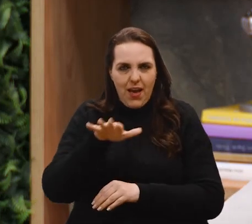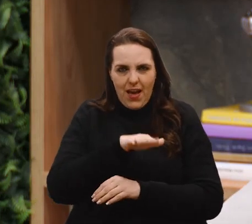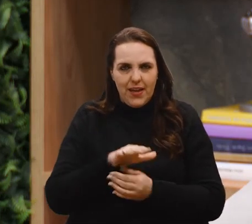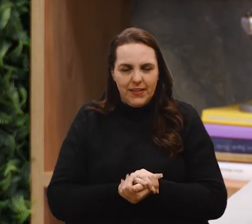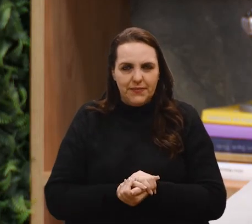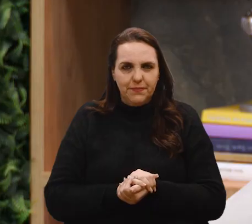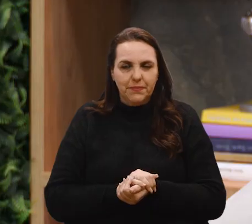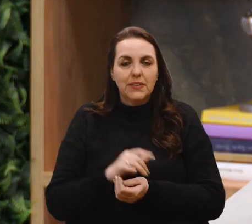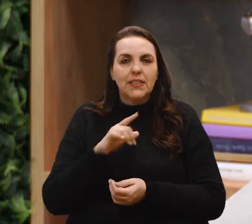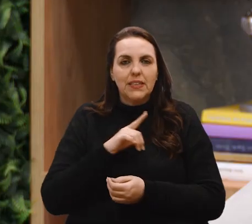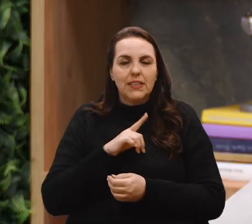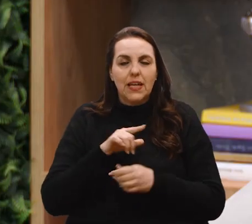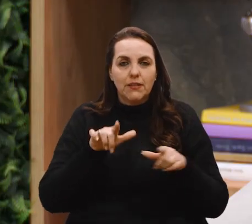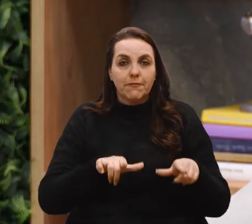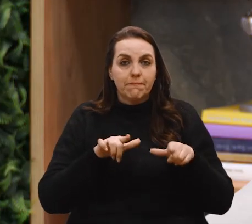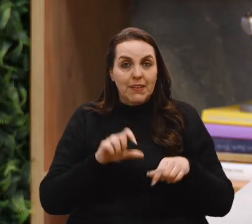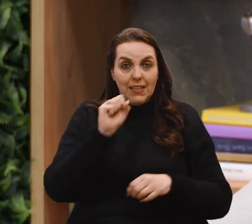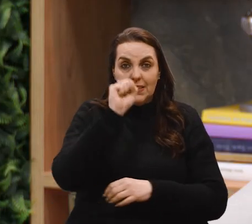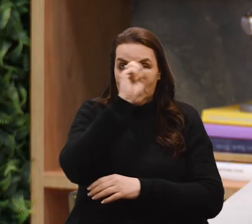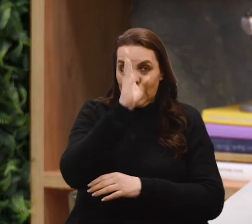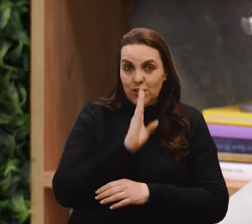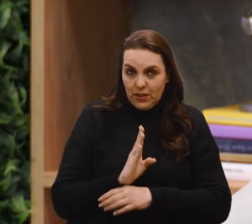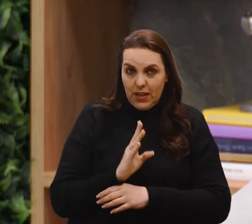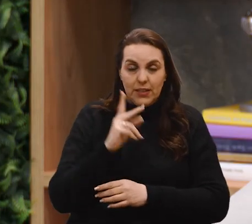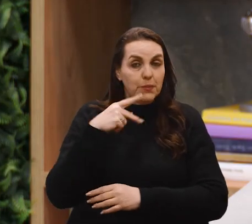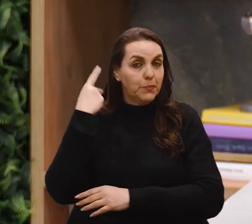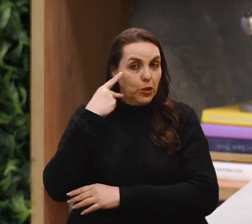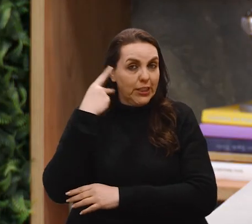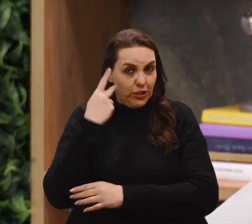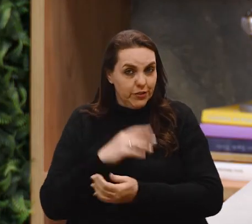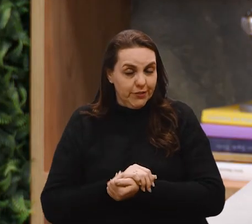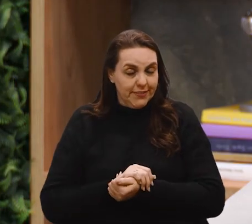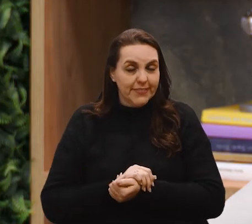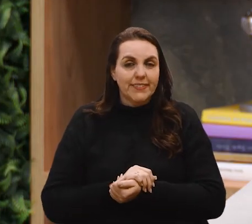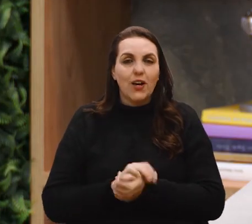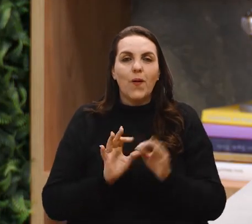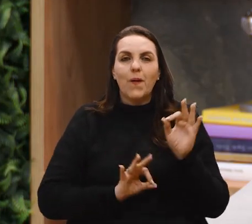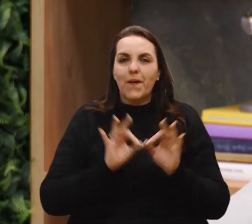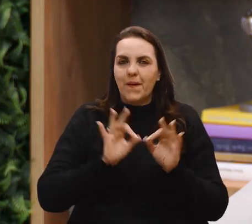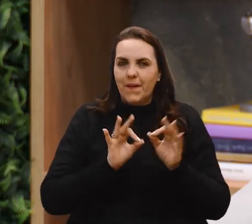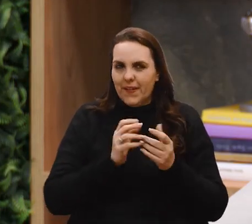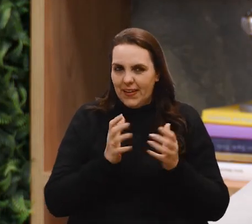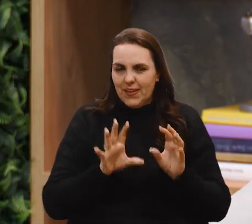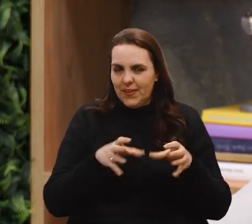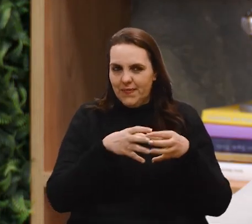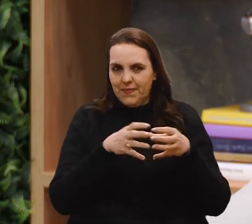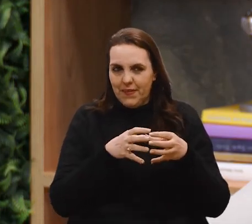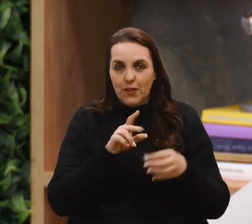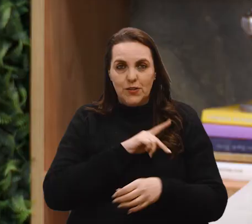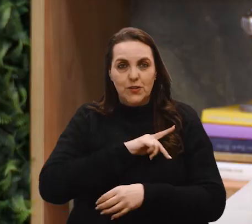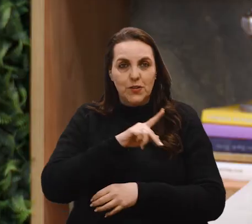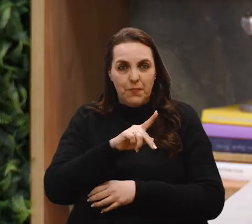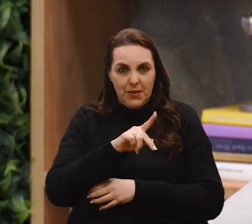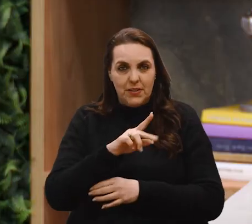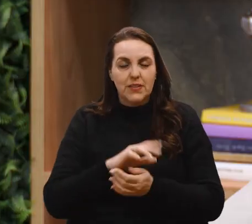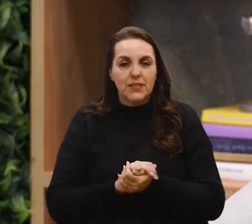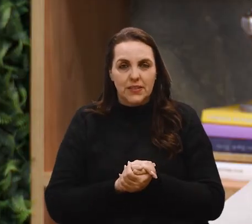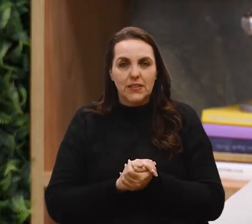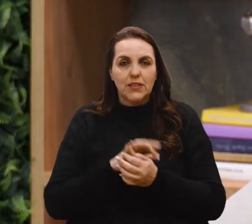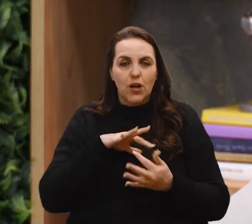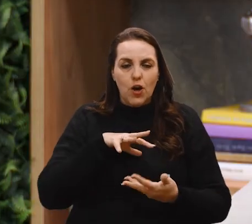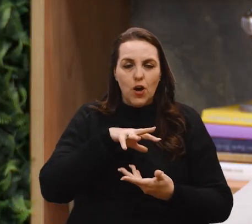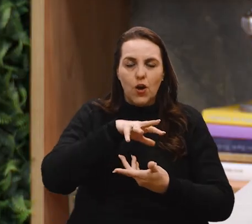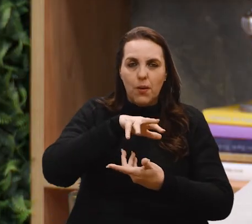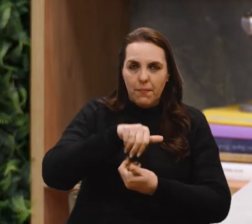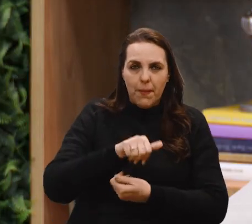vários títulos que são nacionais políticos, né, digamos, organizações. Por exemplo, eu sou presidente da Junta da Virada Feminina Global Internacional